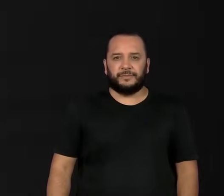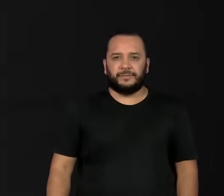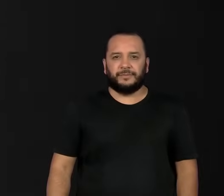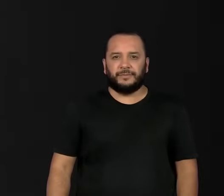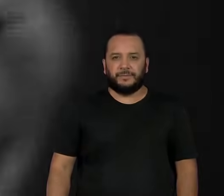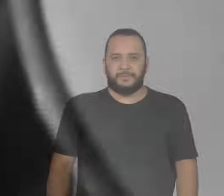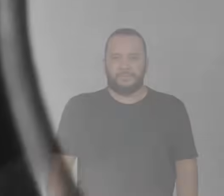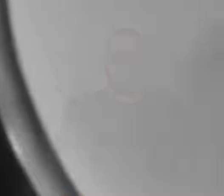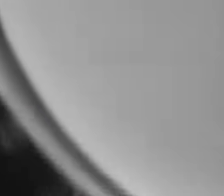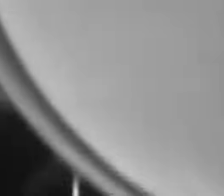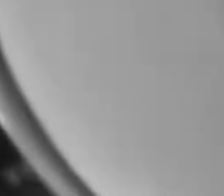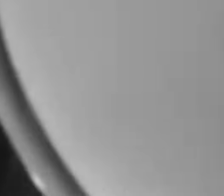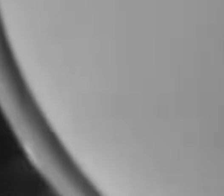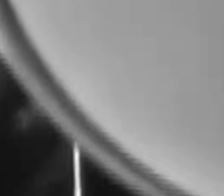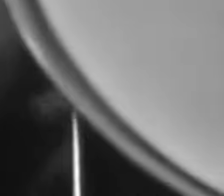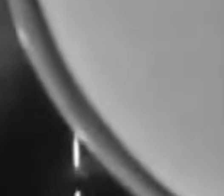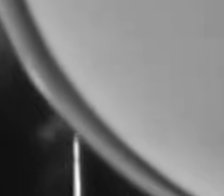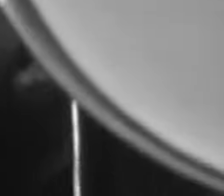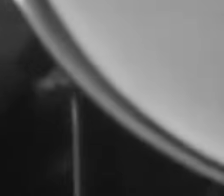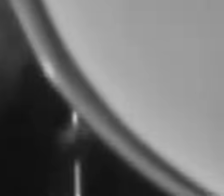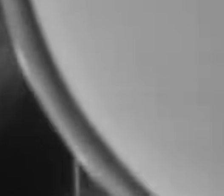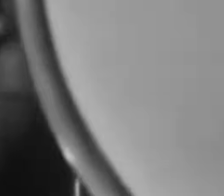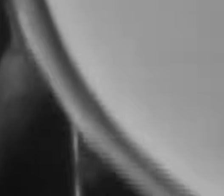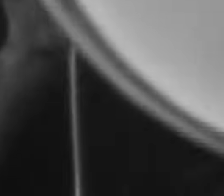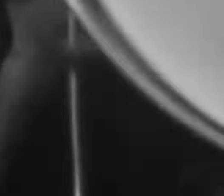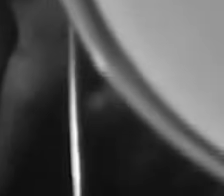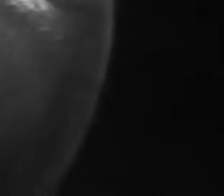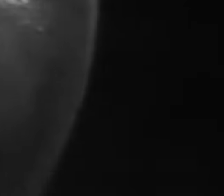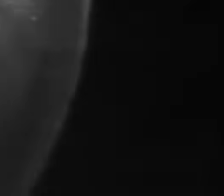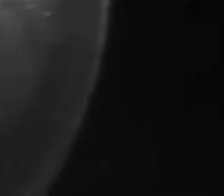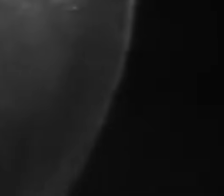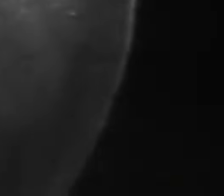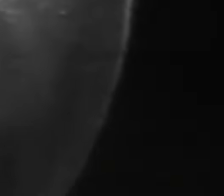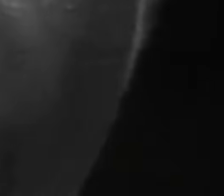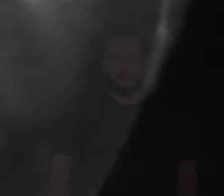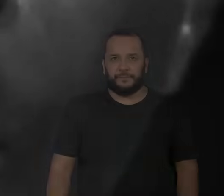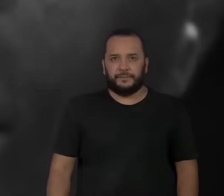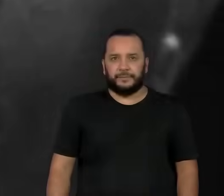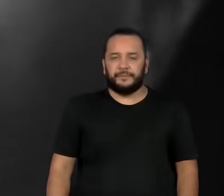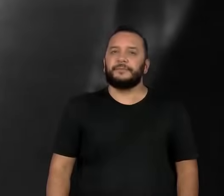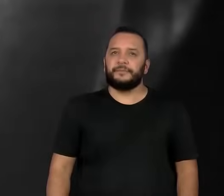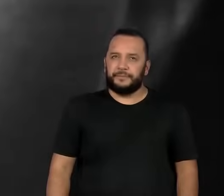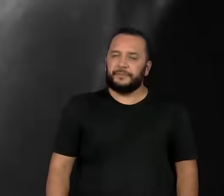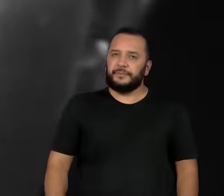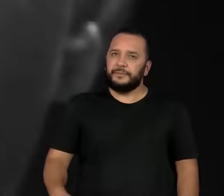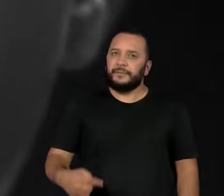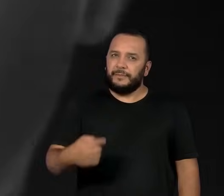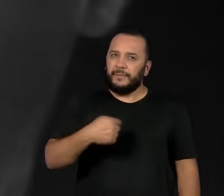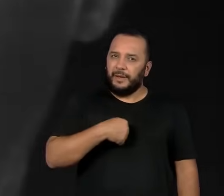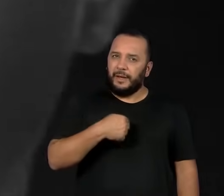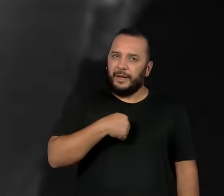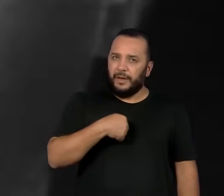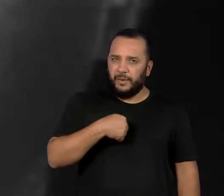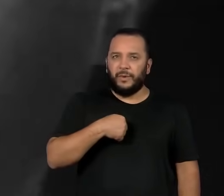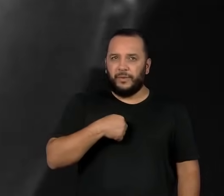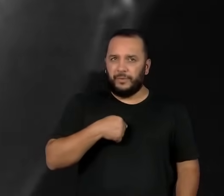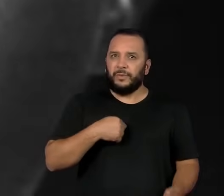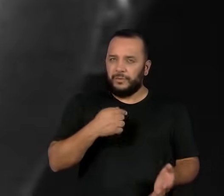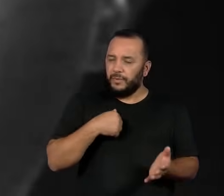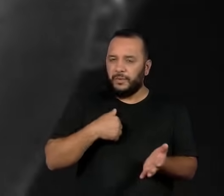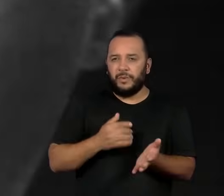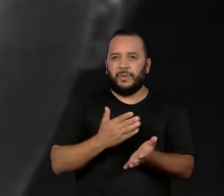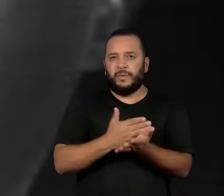feliz no amor, saúde e felicidade. Isso foi o apelido do Grande Hotel me botou 5 minutos antes de começar o programa.